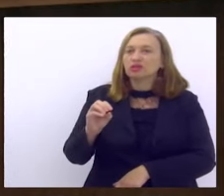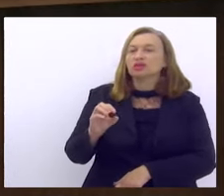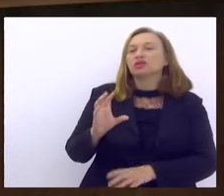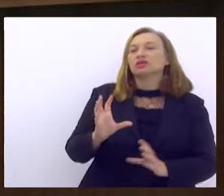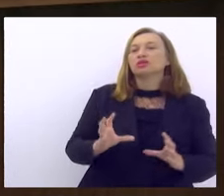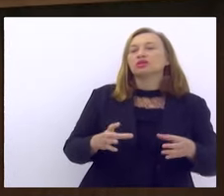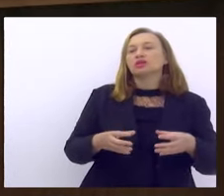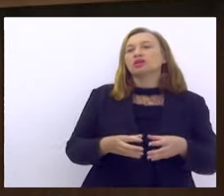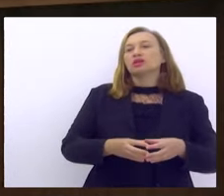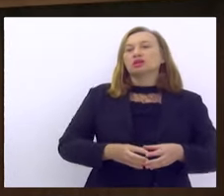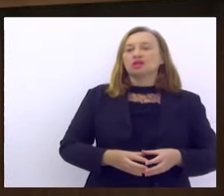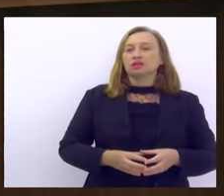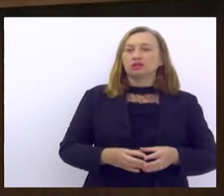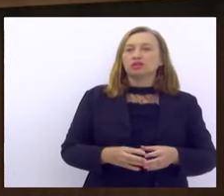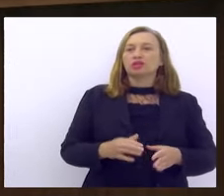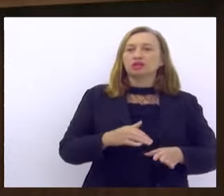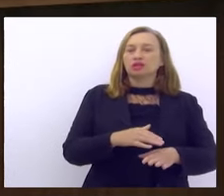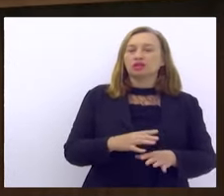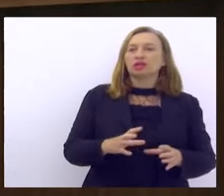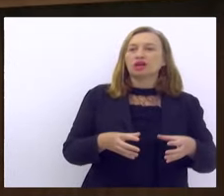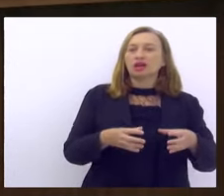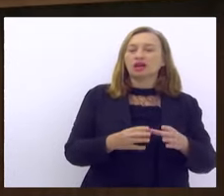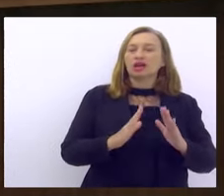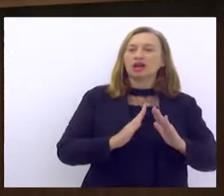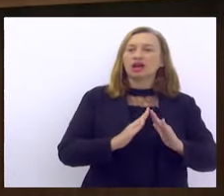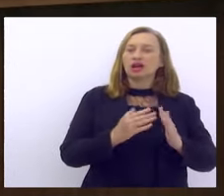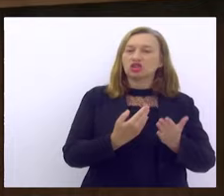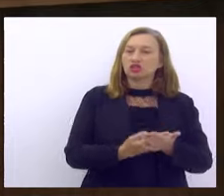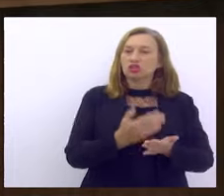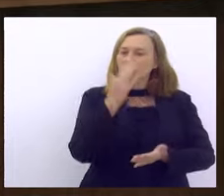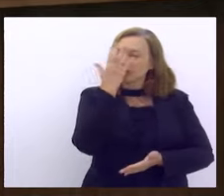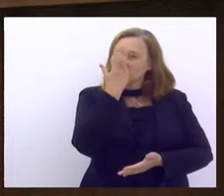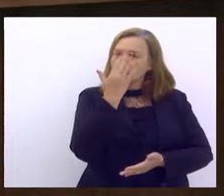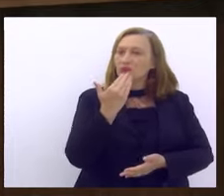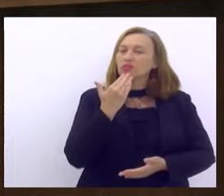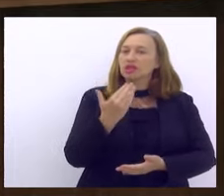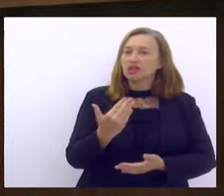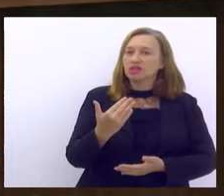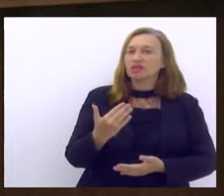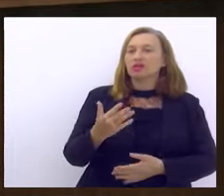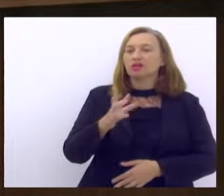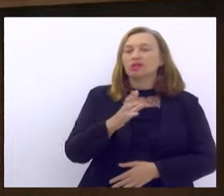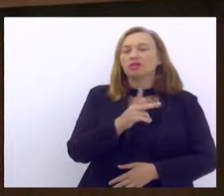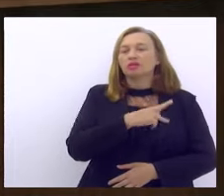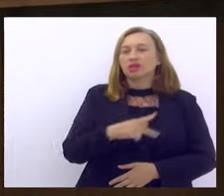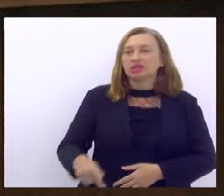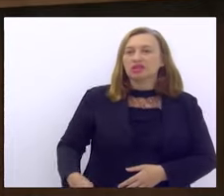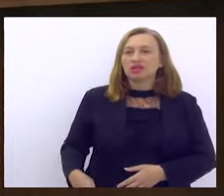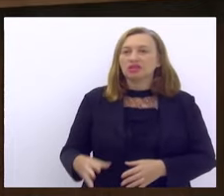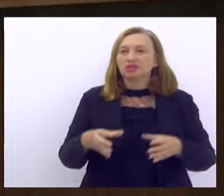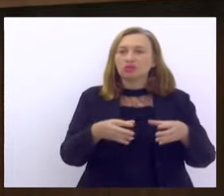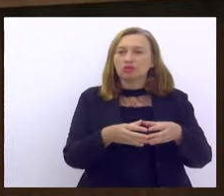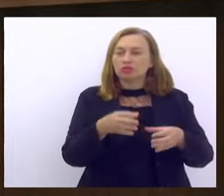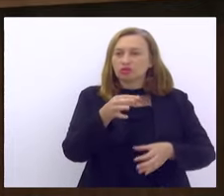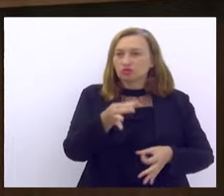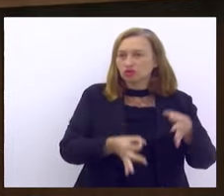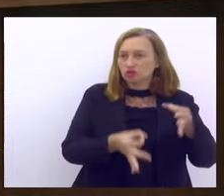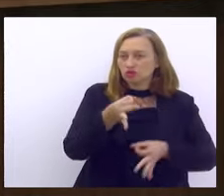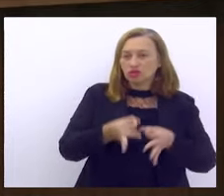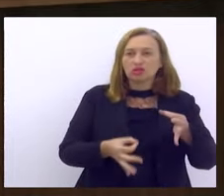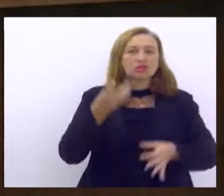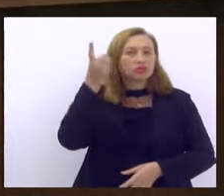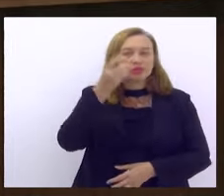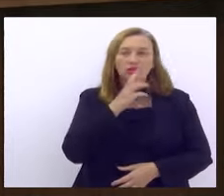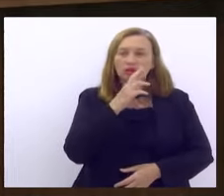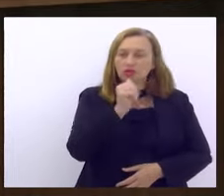Ouro, Prata e Bronze, e principalmente as escolas mirins. Então, eu queria pedir ao presidente da Comissão de Constituição e Justiça, deputado Rodrigo